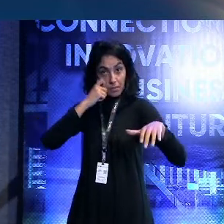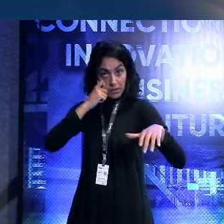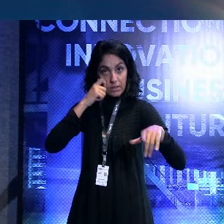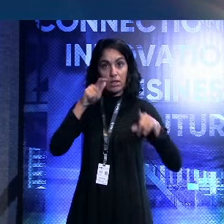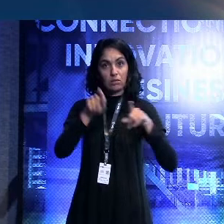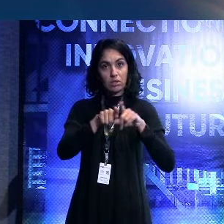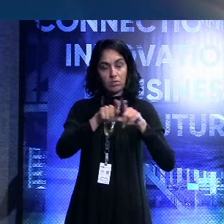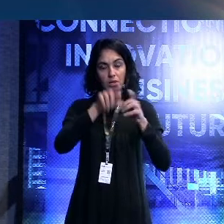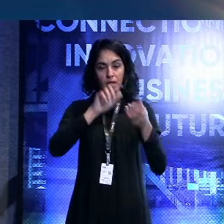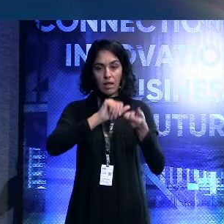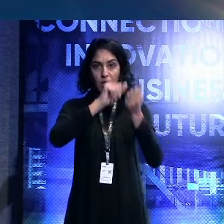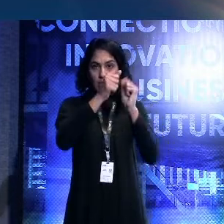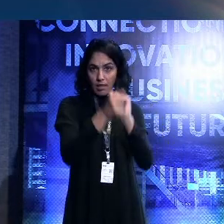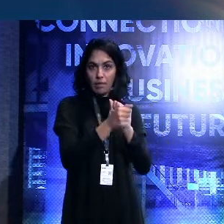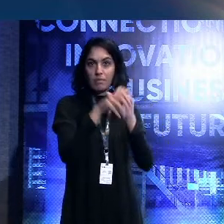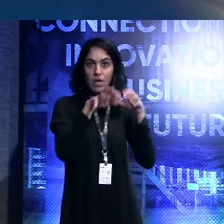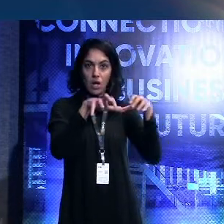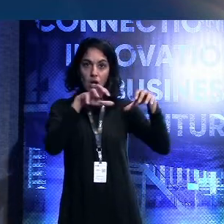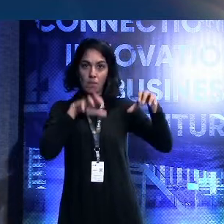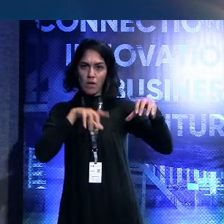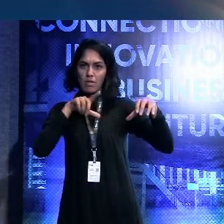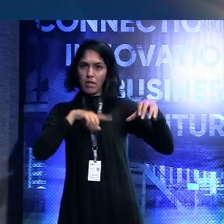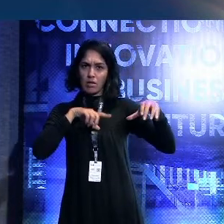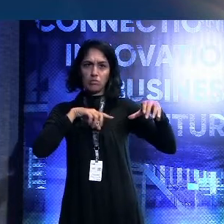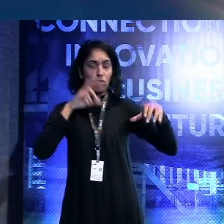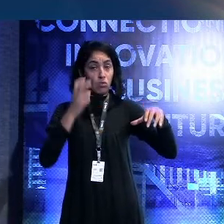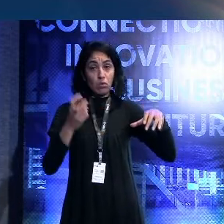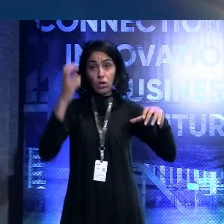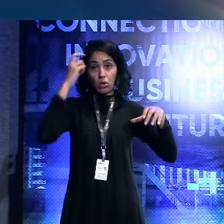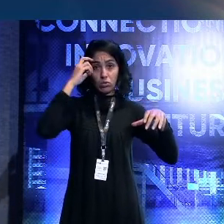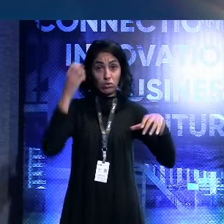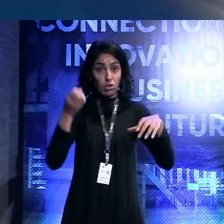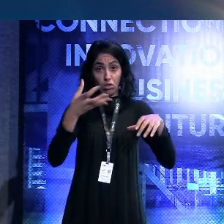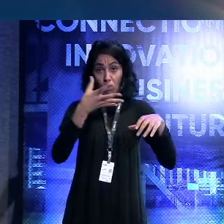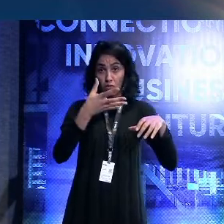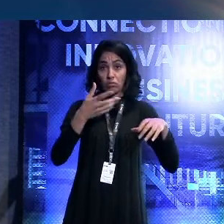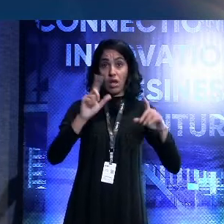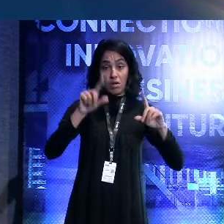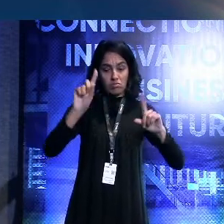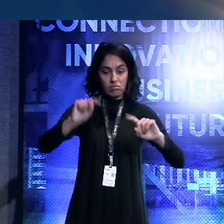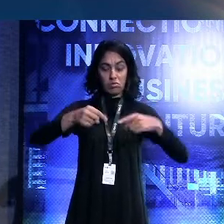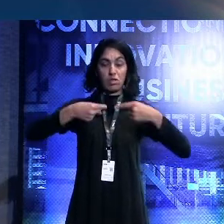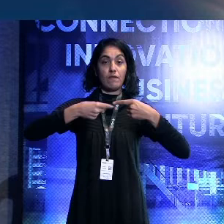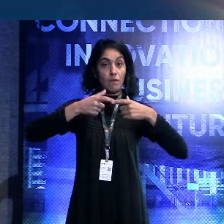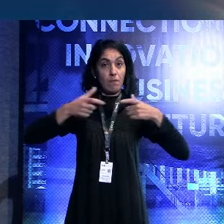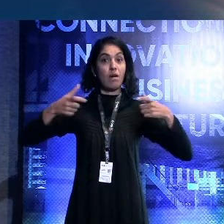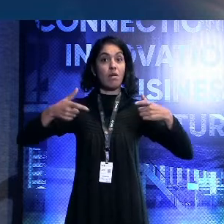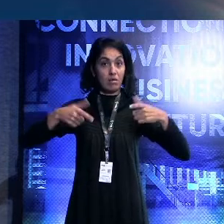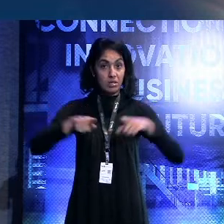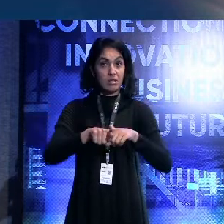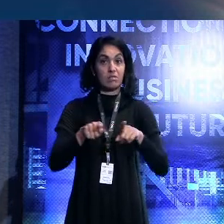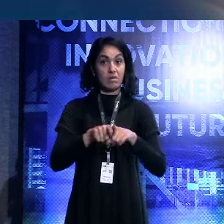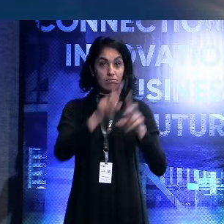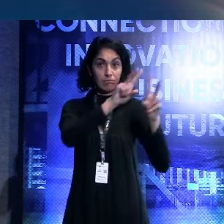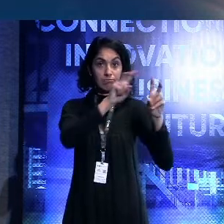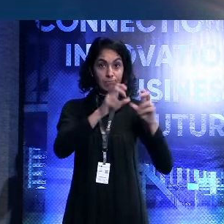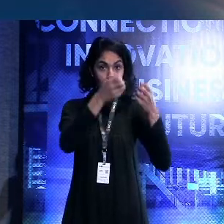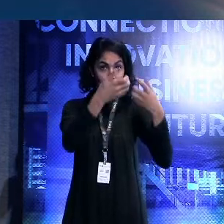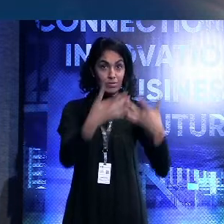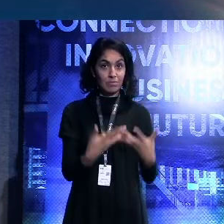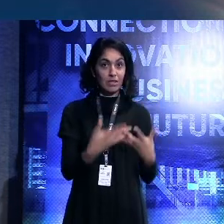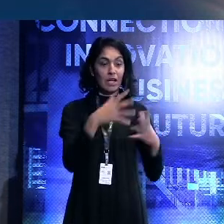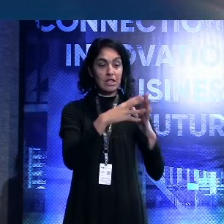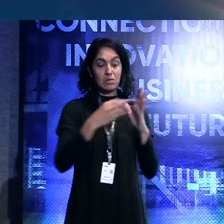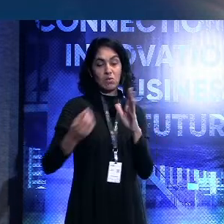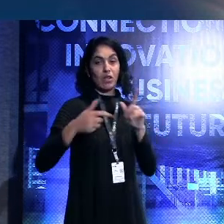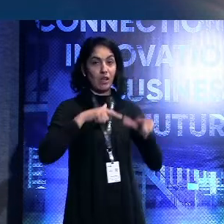adapta a quem está no remoto. Então, a gente tem toda uma cultura nova criada, e esse é um grande desafio, inclusive, a gente vai falar sobre isso, para esse novo modelo de